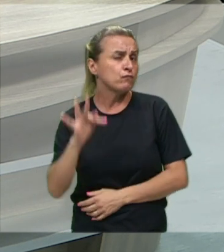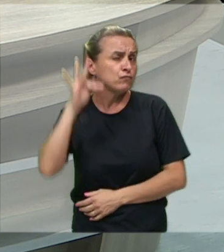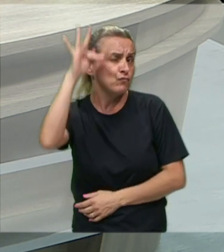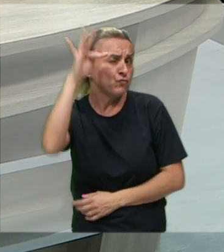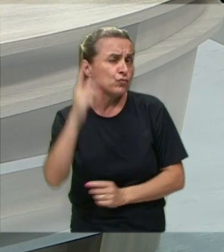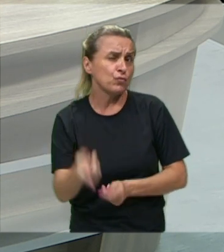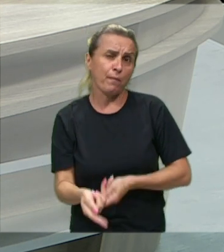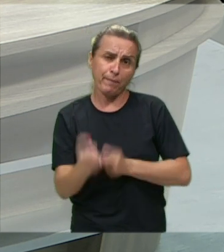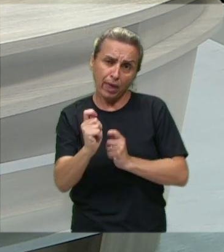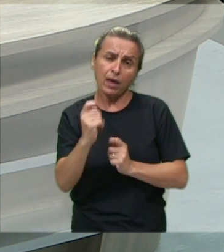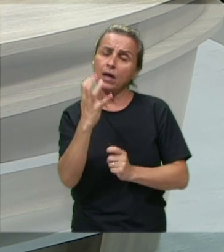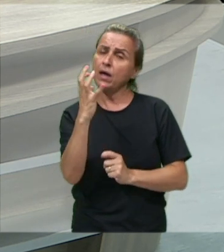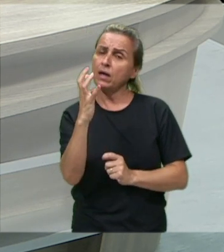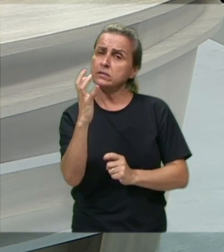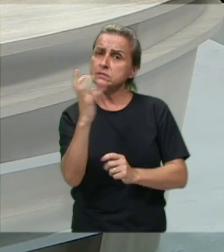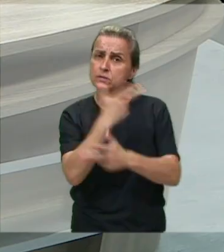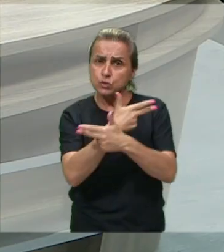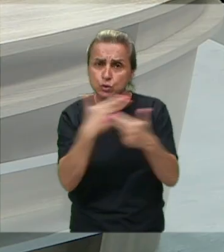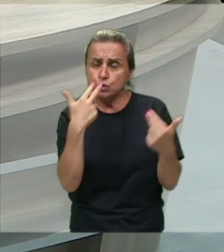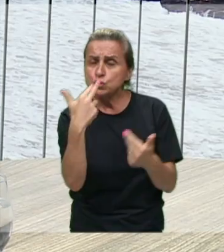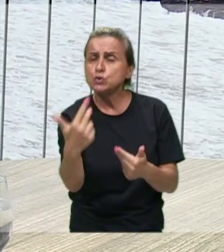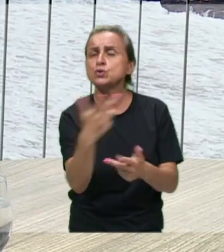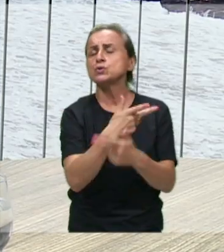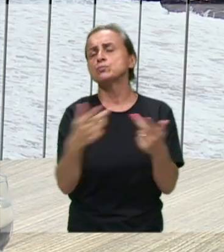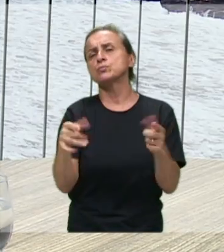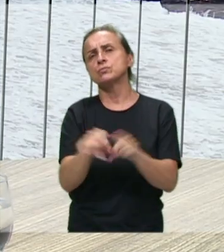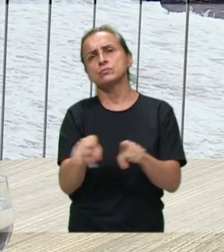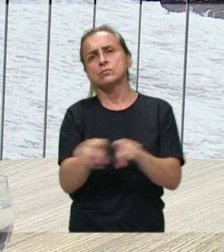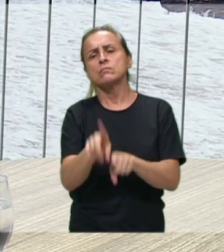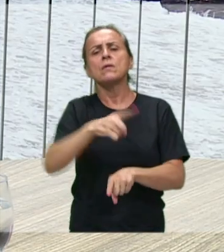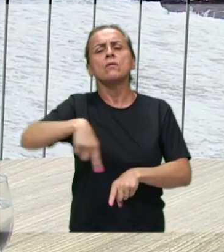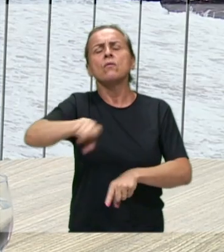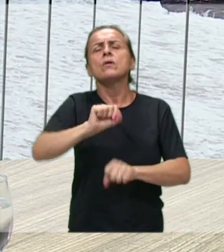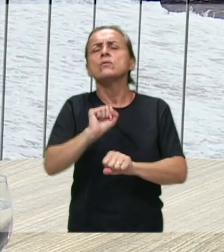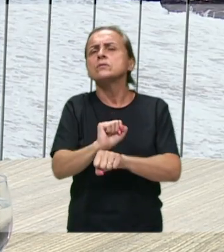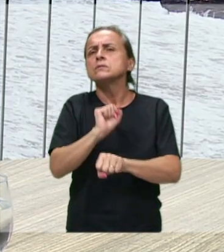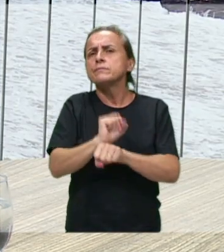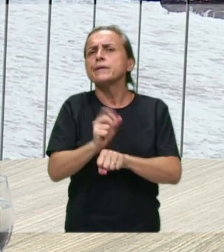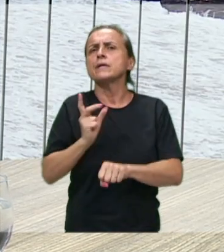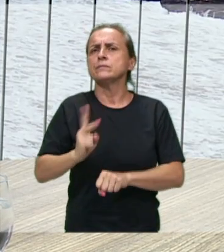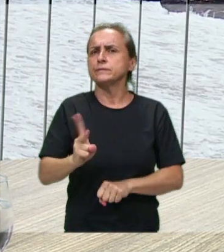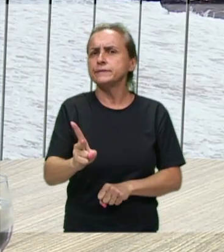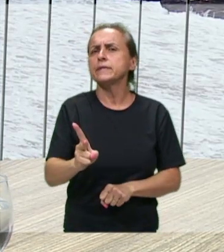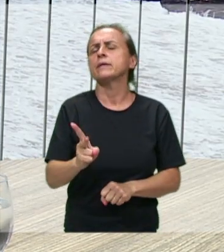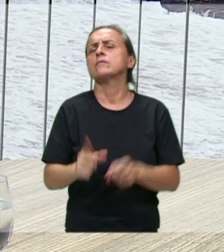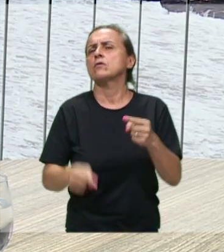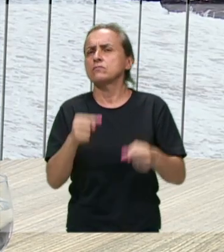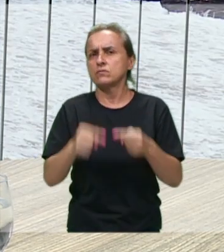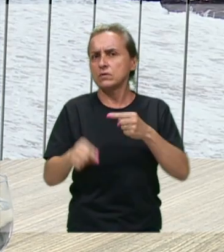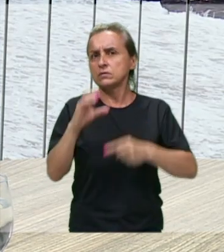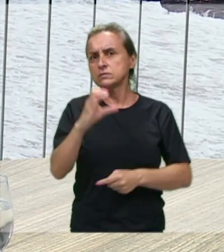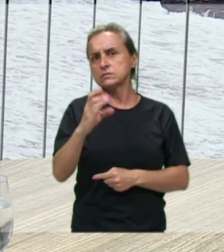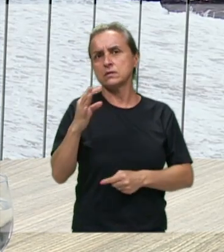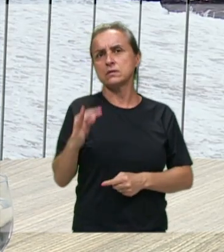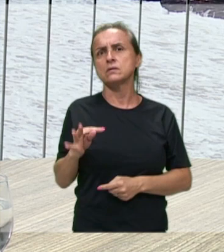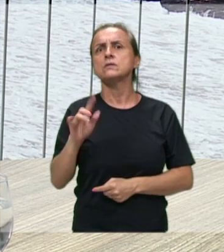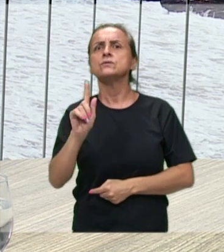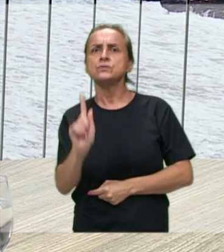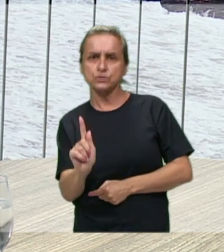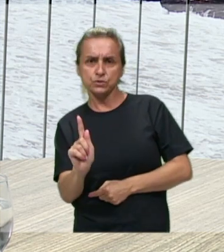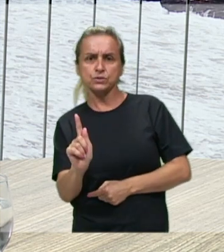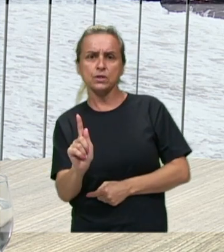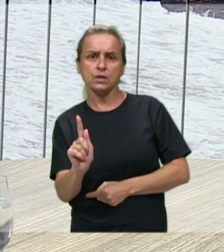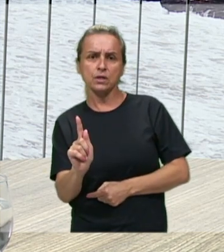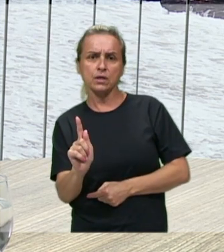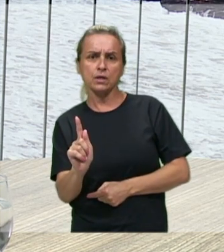de outras espécies. E o que a gente sempre espera, quando a gente vai debater em CPG, nesse estudo que eu acabei de falar anteriormente, é fazer uma